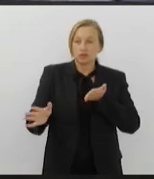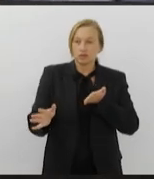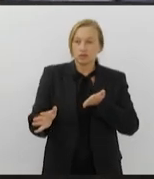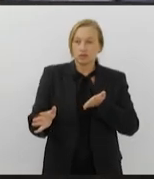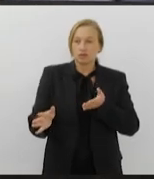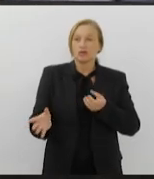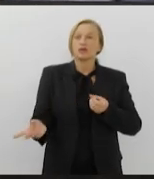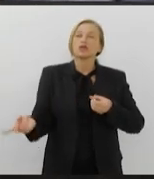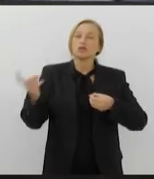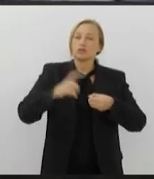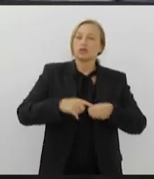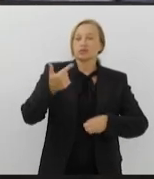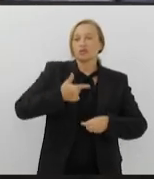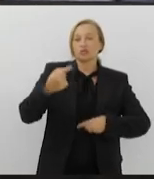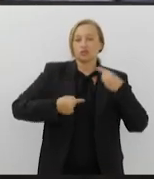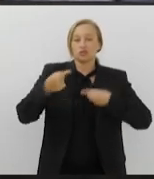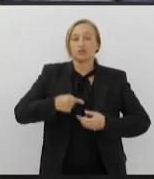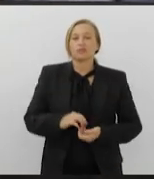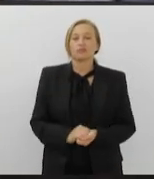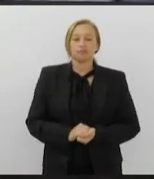vencido para a segunda discussão.